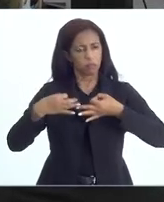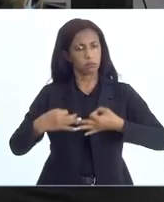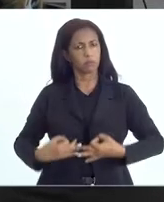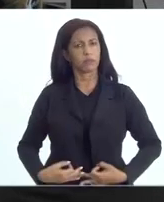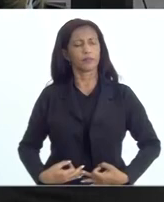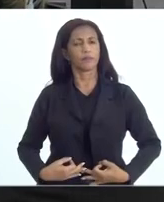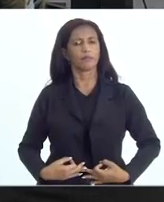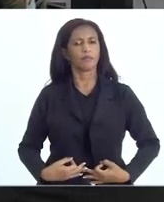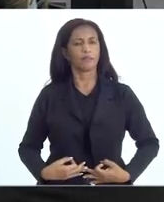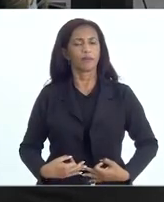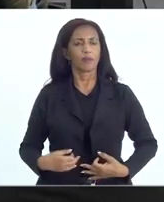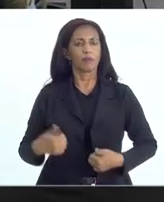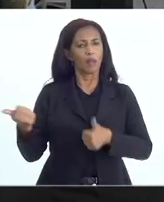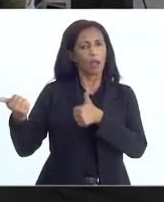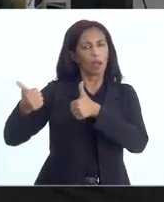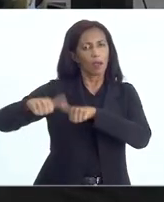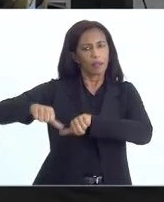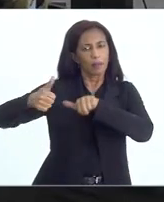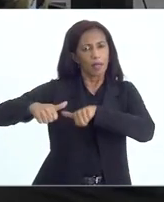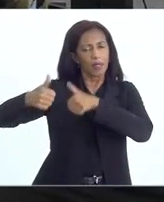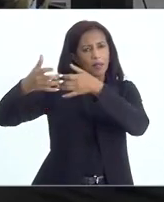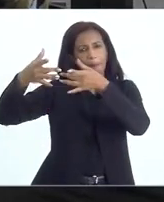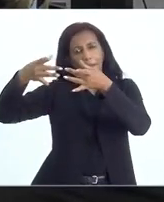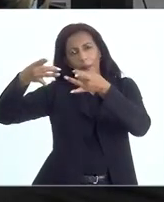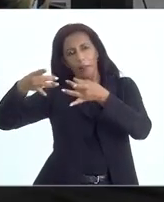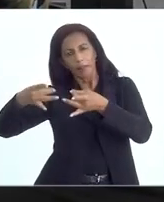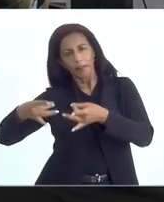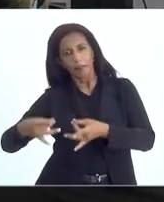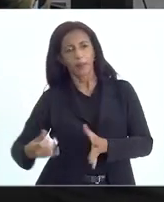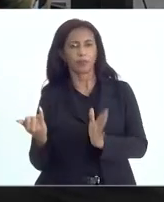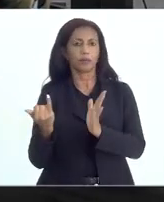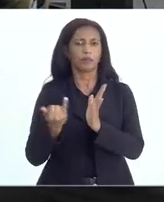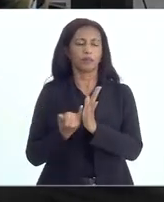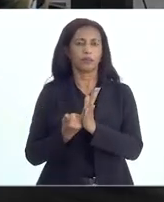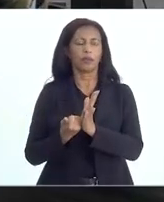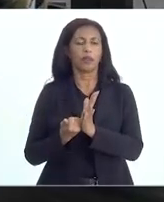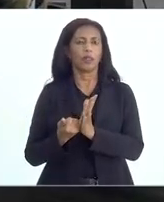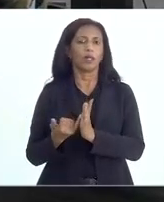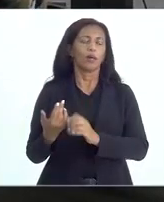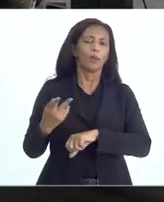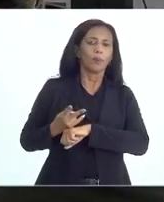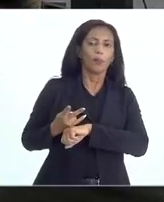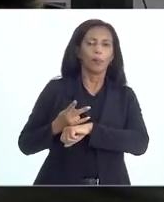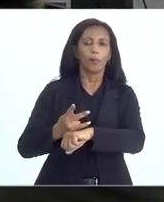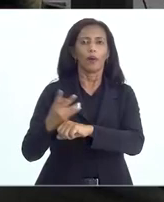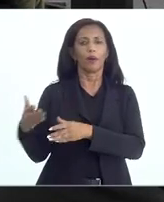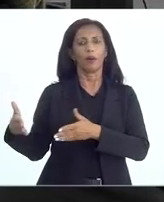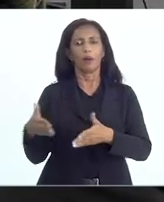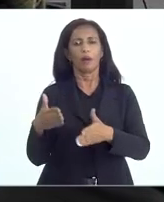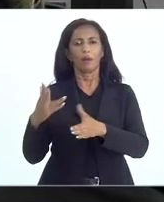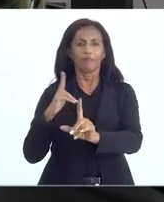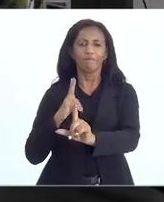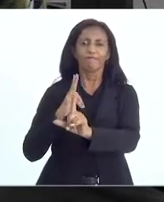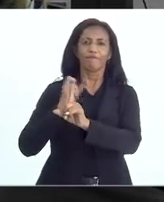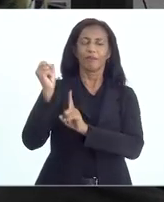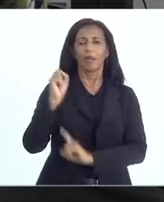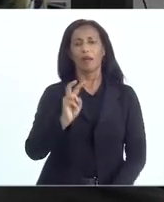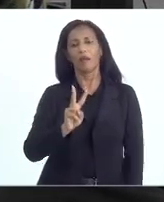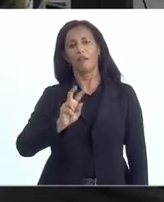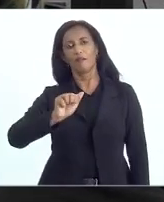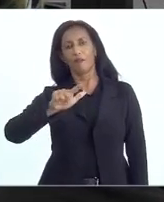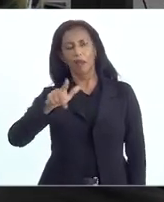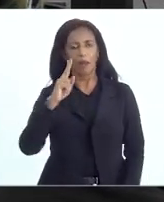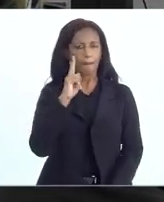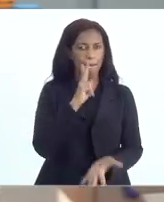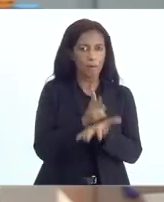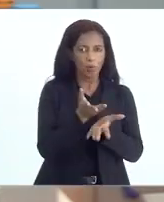é fazer uma análise minuciosa do edital o nosso compromisso de buscar um caminho uma vez superado essas 28 vagas para